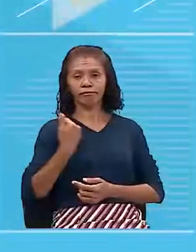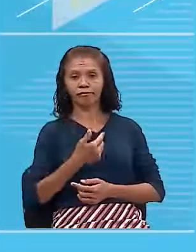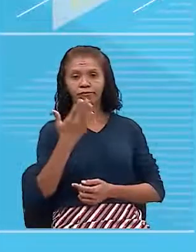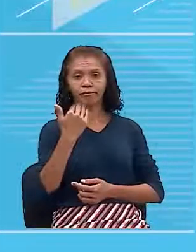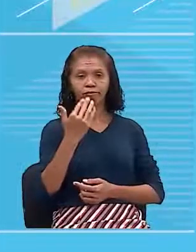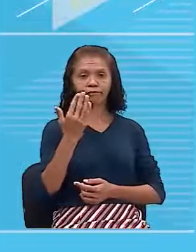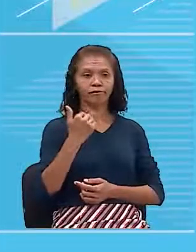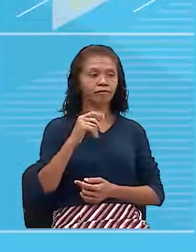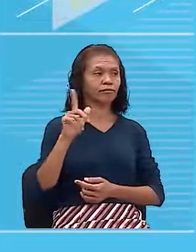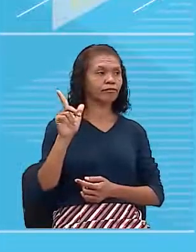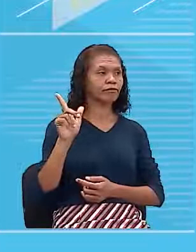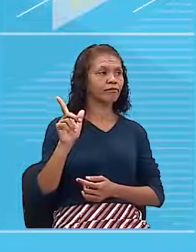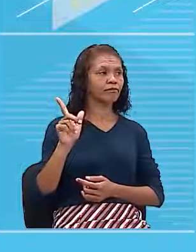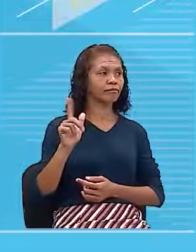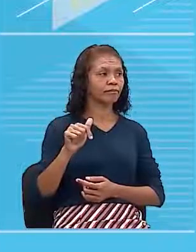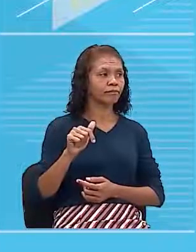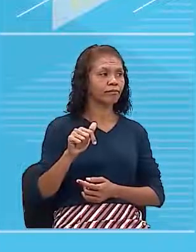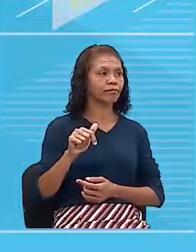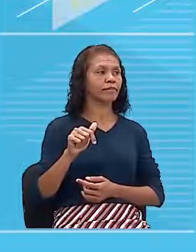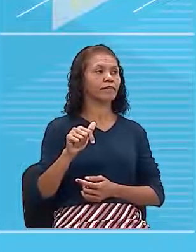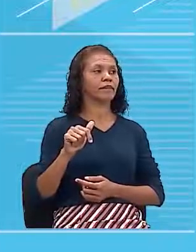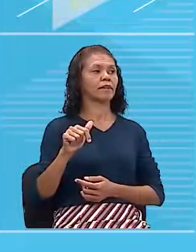fala em caloria e quilocaloria